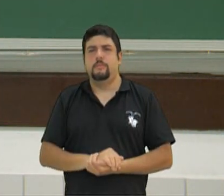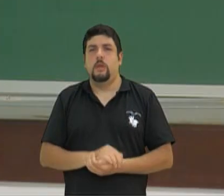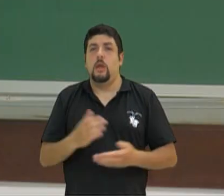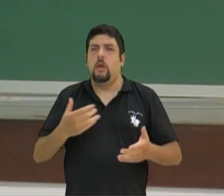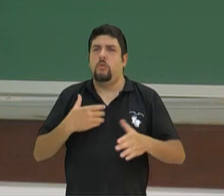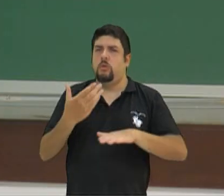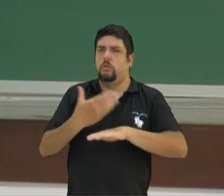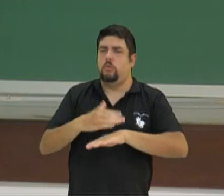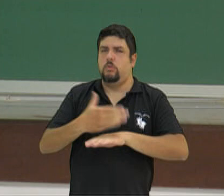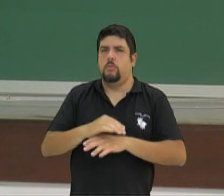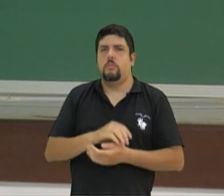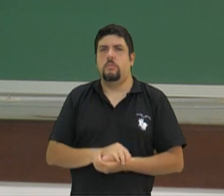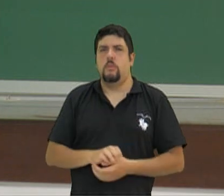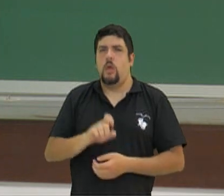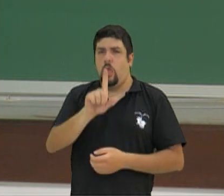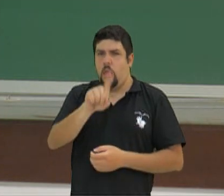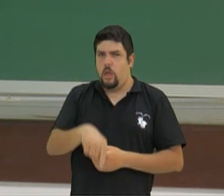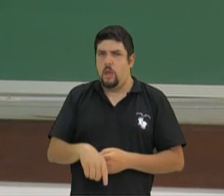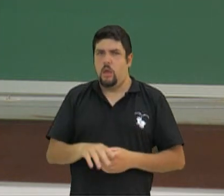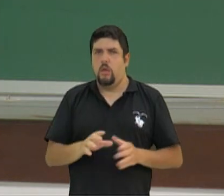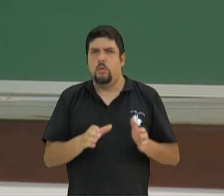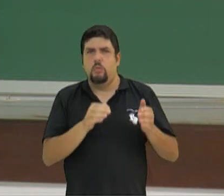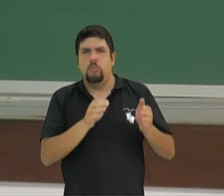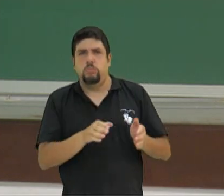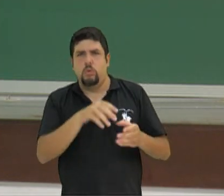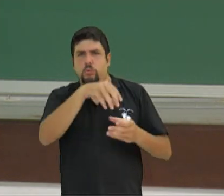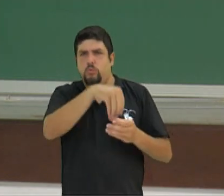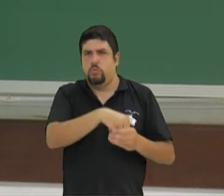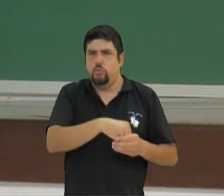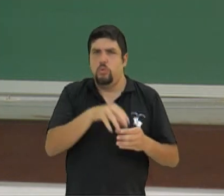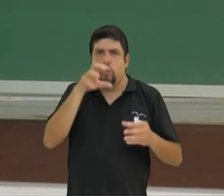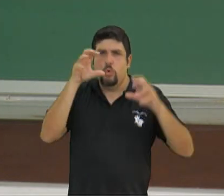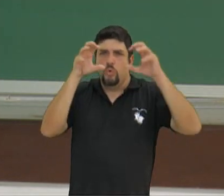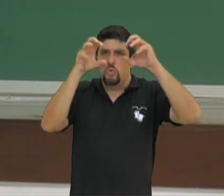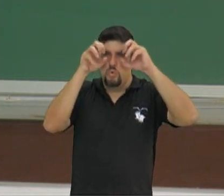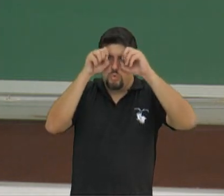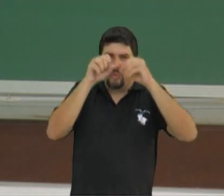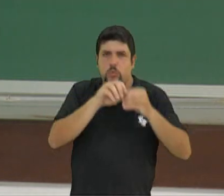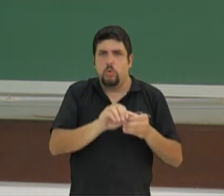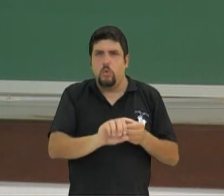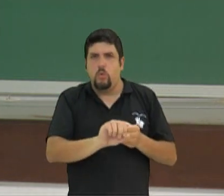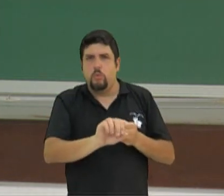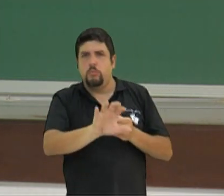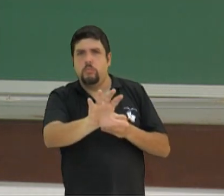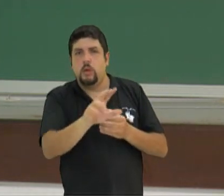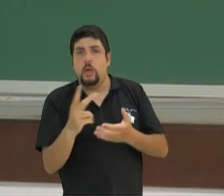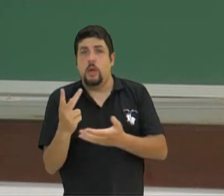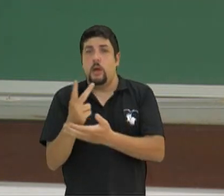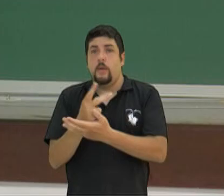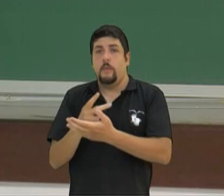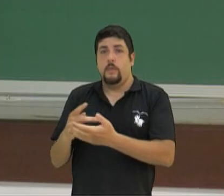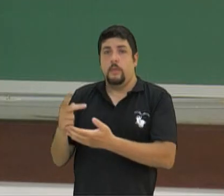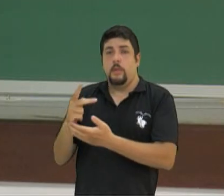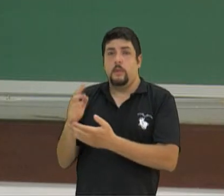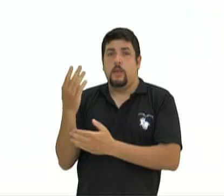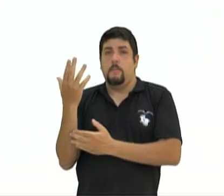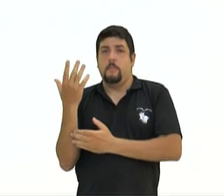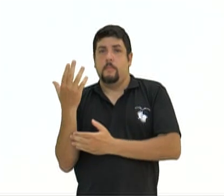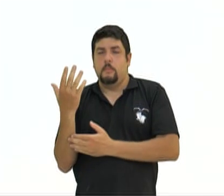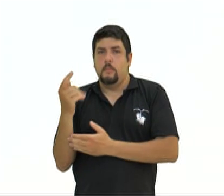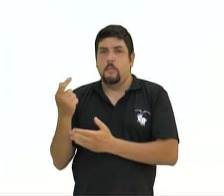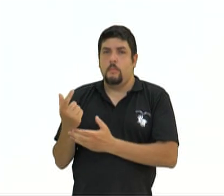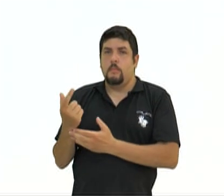testezinho. Tratava-se de uma câmera escura que projetava, através de lentes e luz, desenhos pintados à mão em vidros. A gente está falando